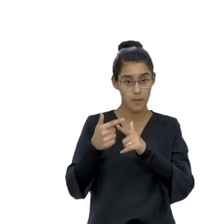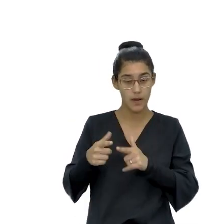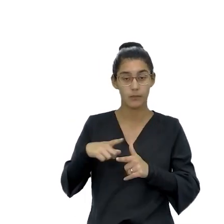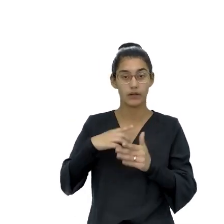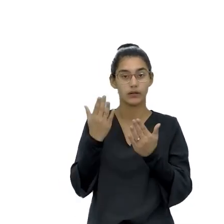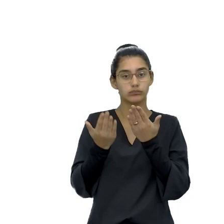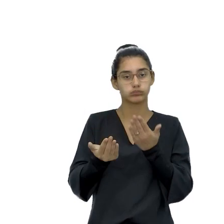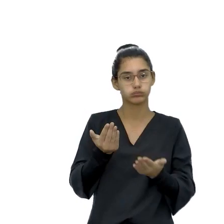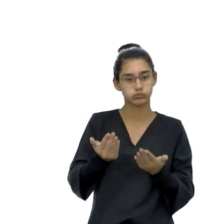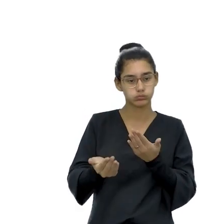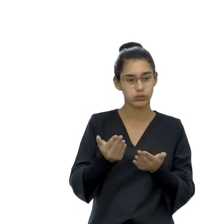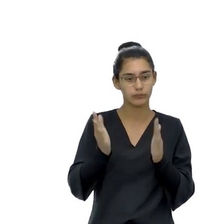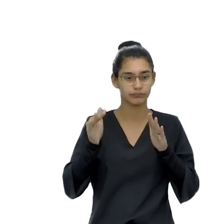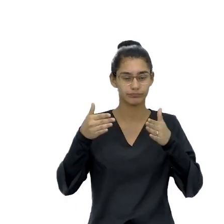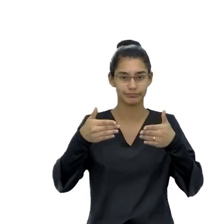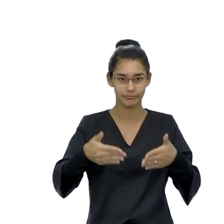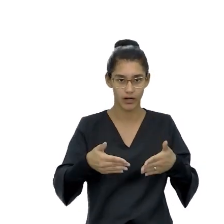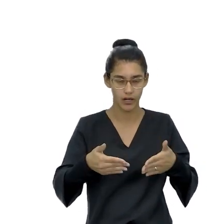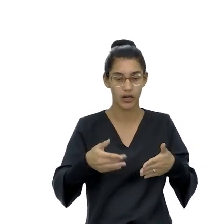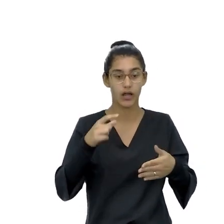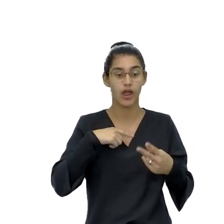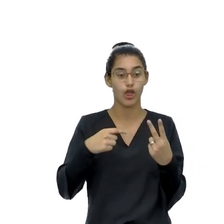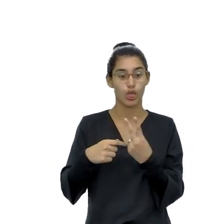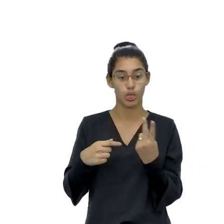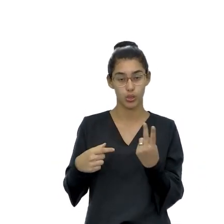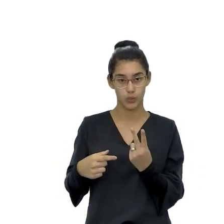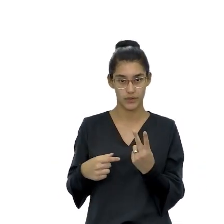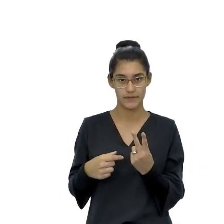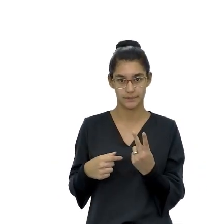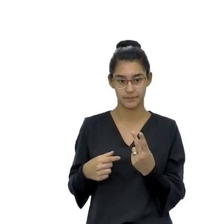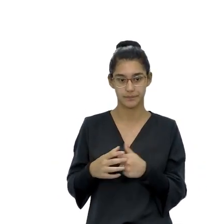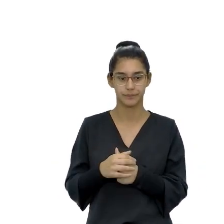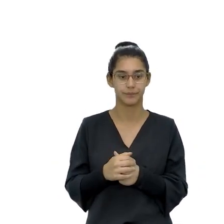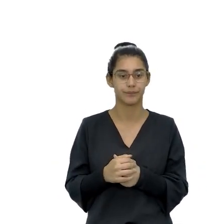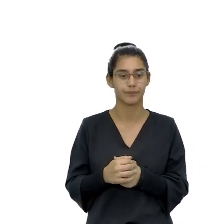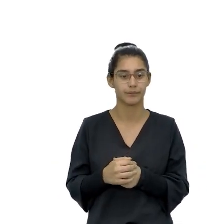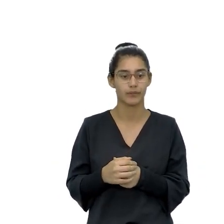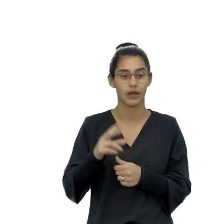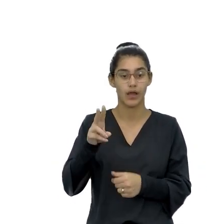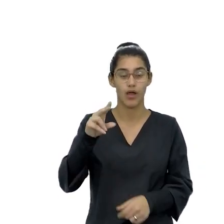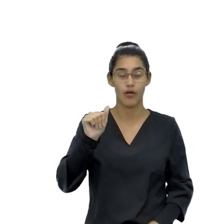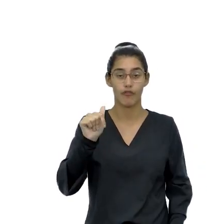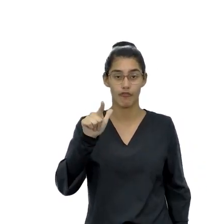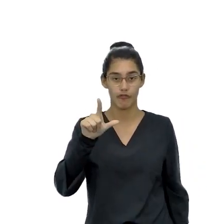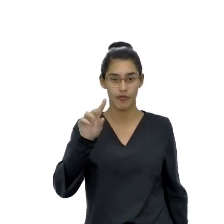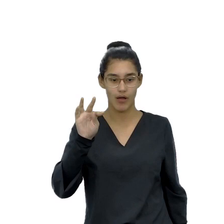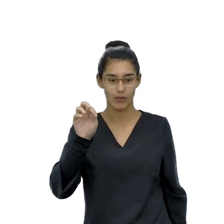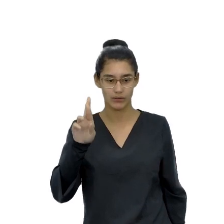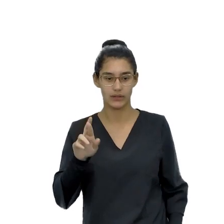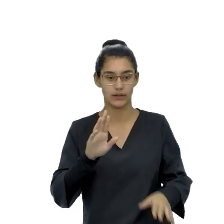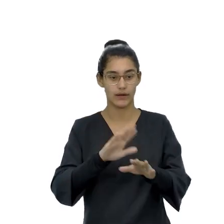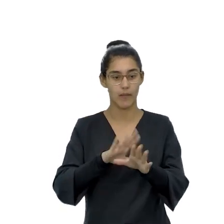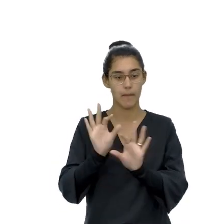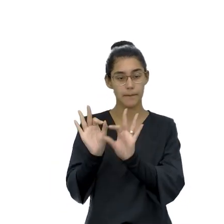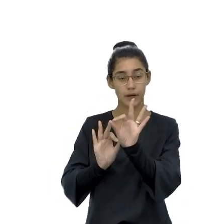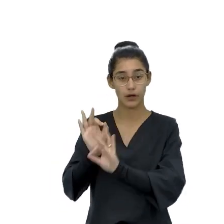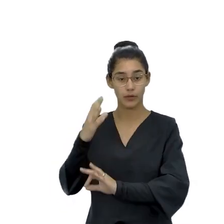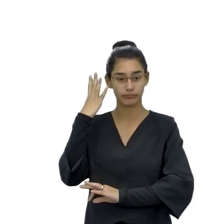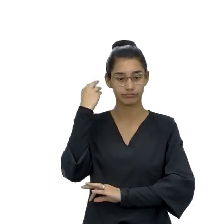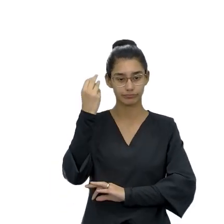envolvam proporcionalidade direta entre duas grandezas. Walter está programando uma viagem para visitar